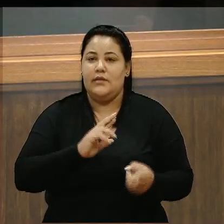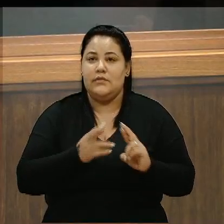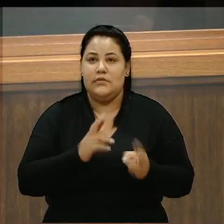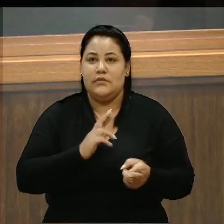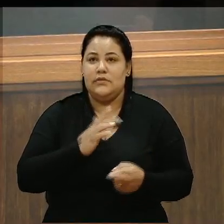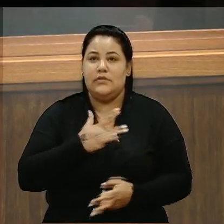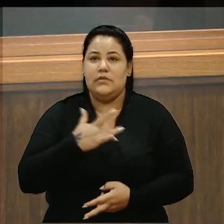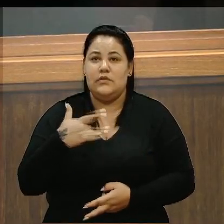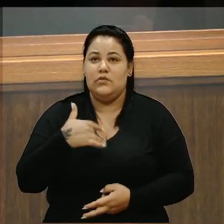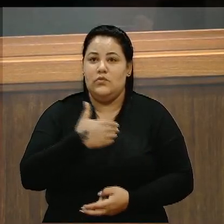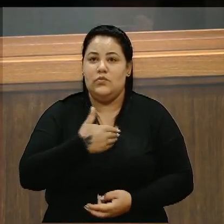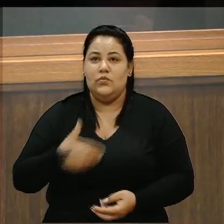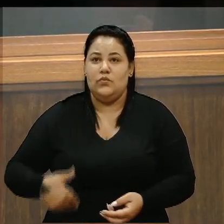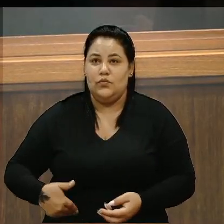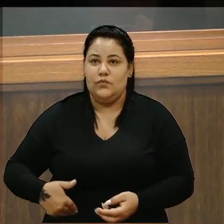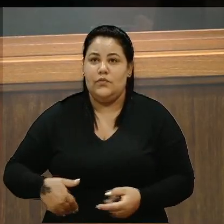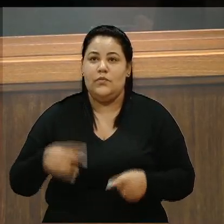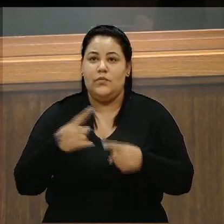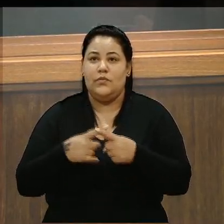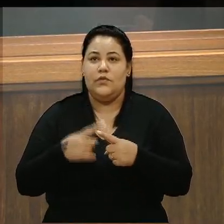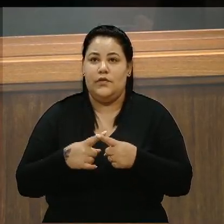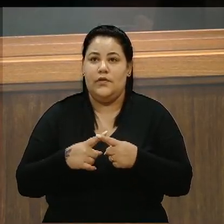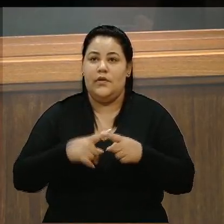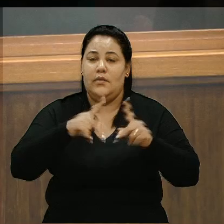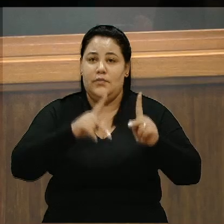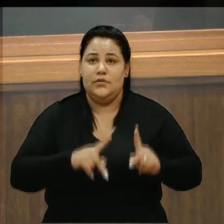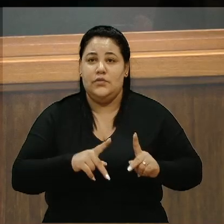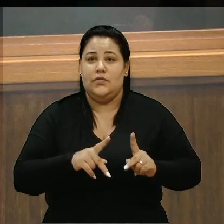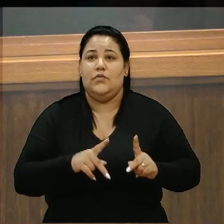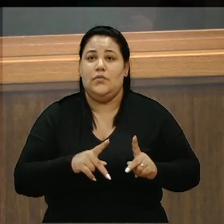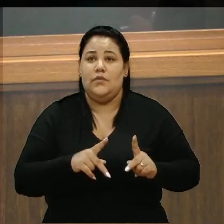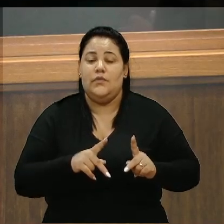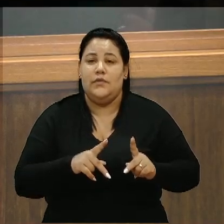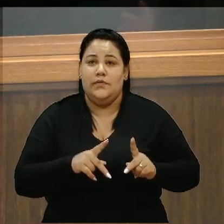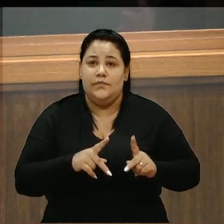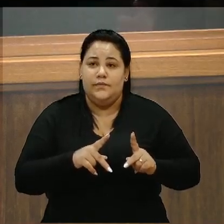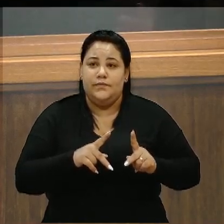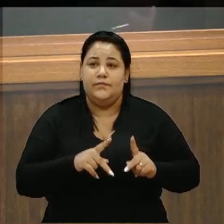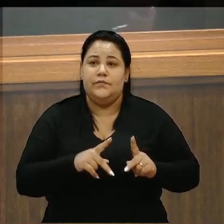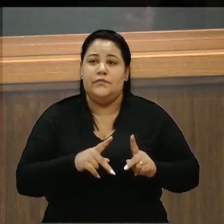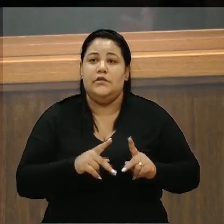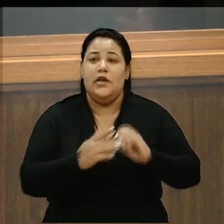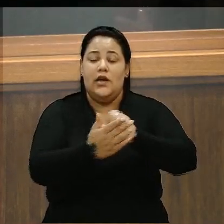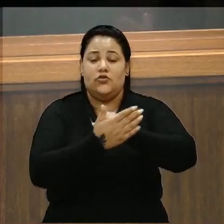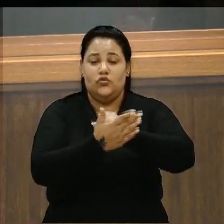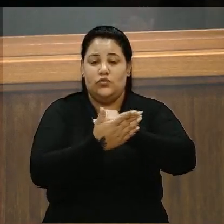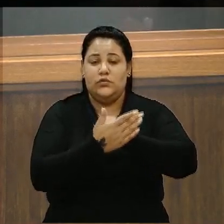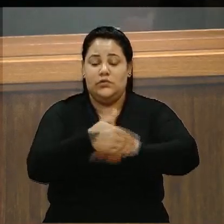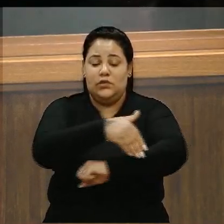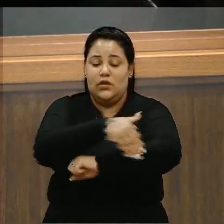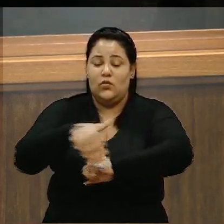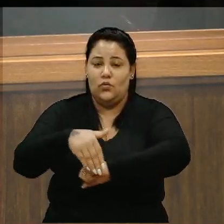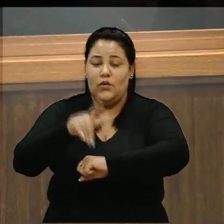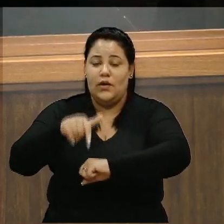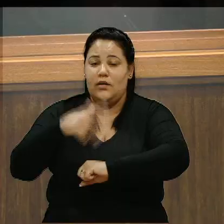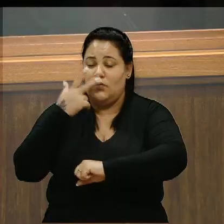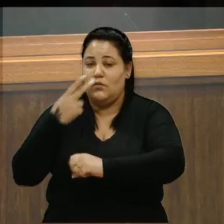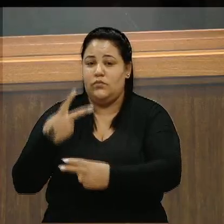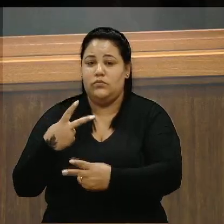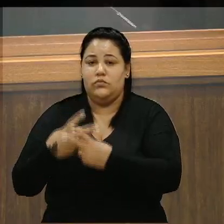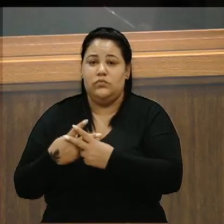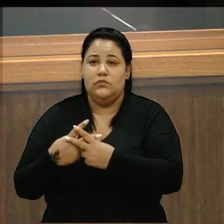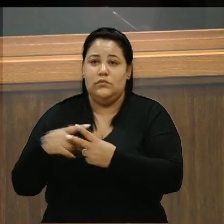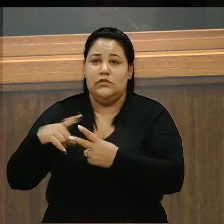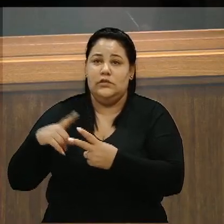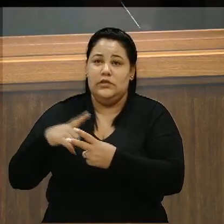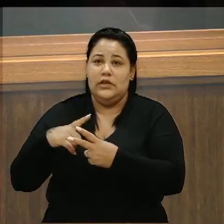a pessoa é resgatada da rua, é como no egresso do sistema prisional. Quando ele é resgatado e tem um trabalho,